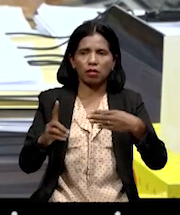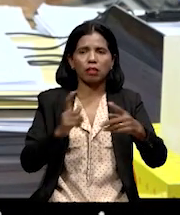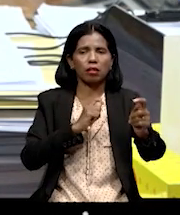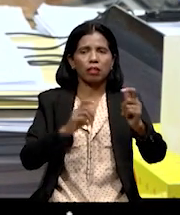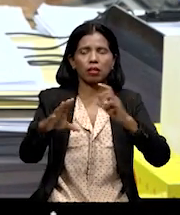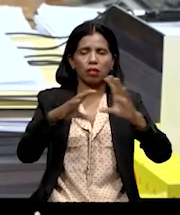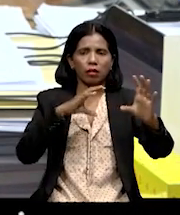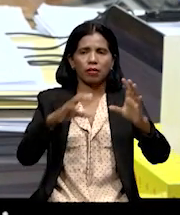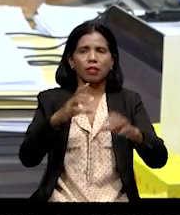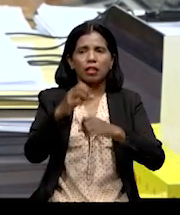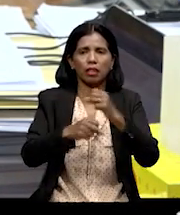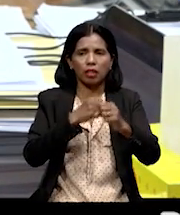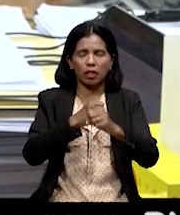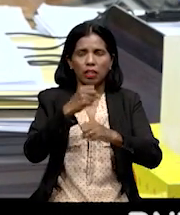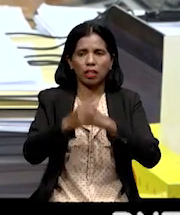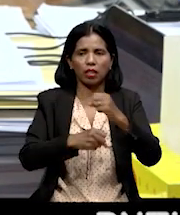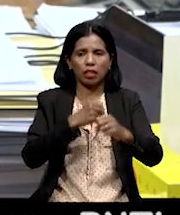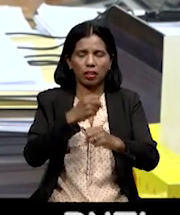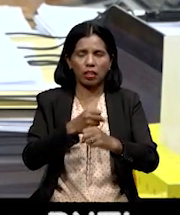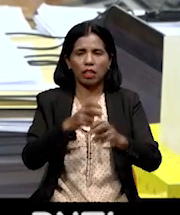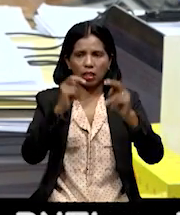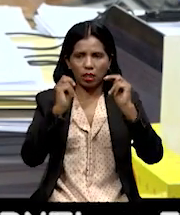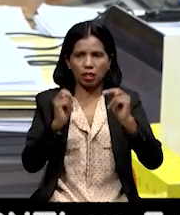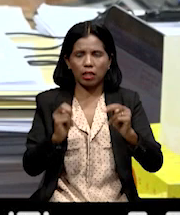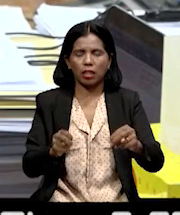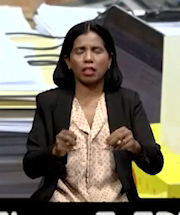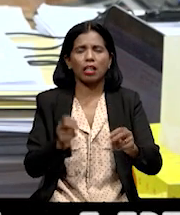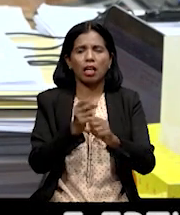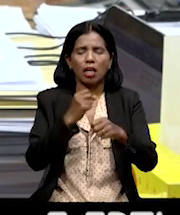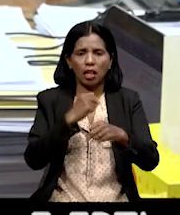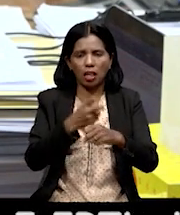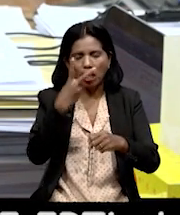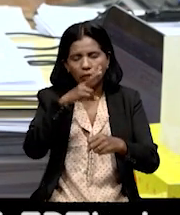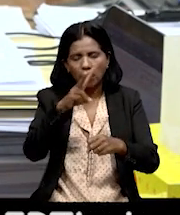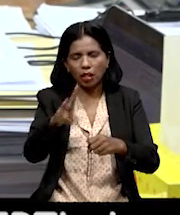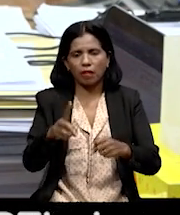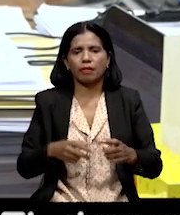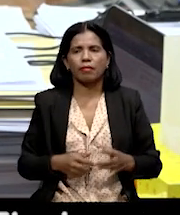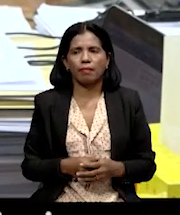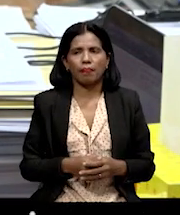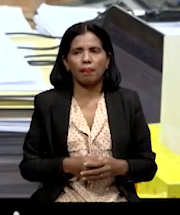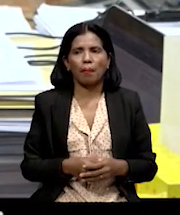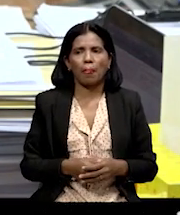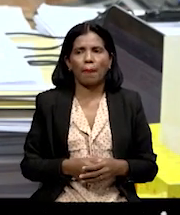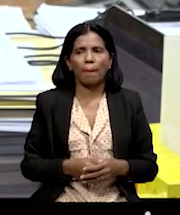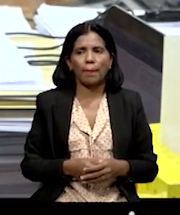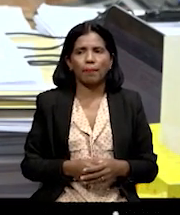tinantina tem halo expressão rigoroso para viatura será. E